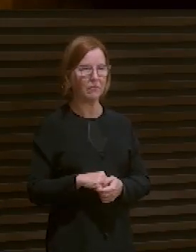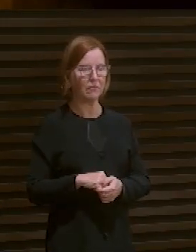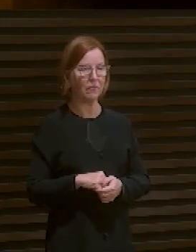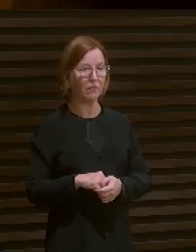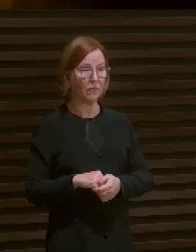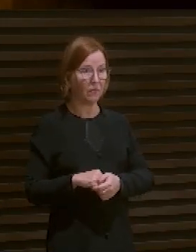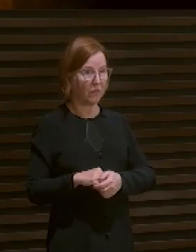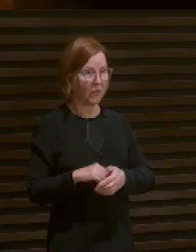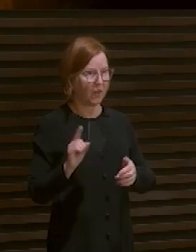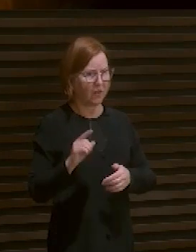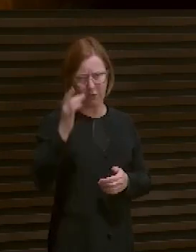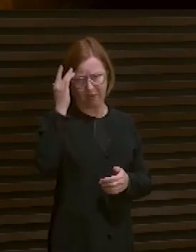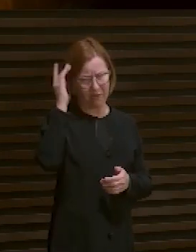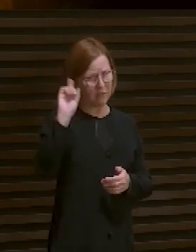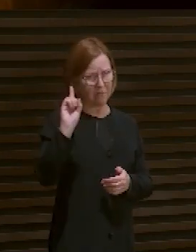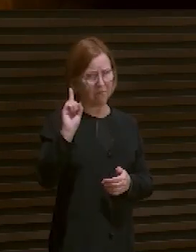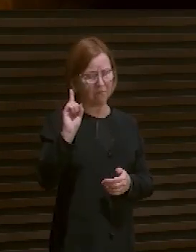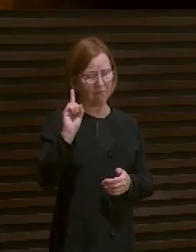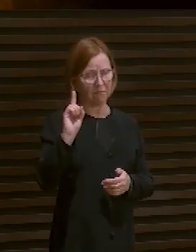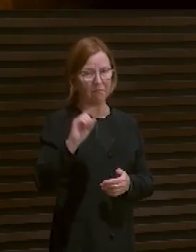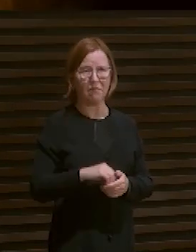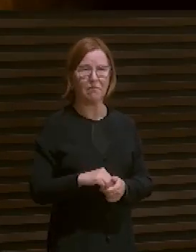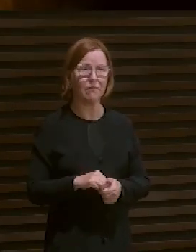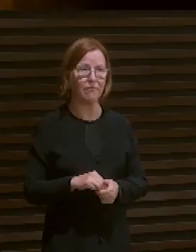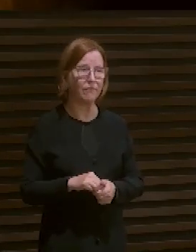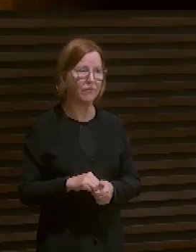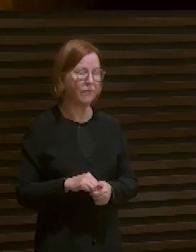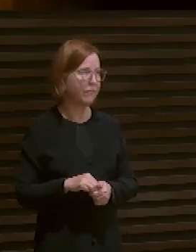Agora, não acha fácil, não veja que é fácil entregar, não.